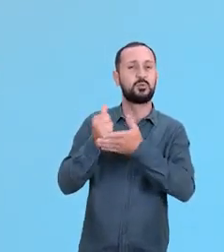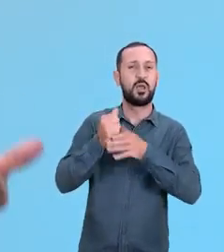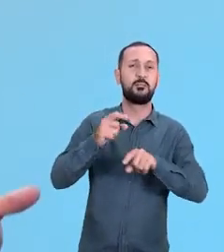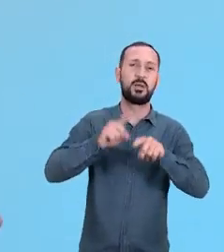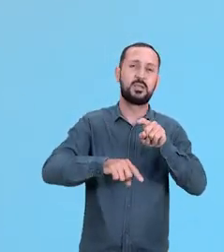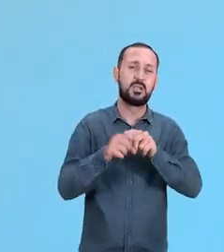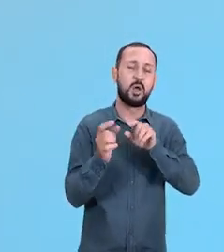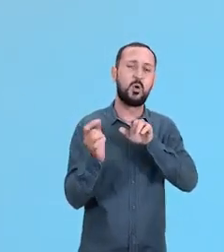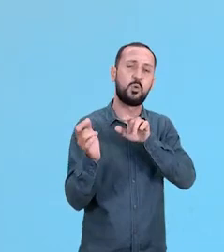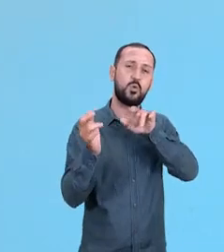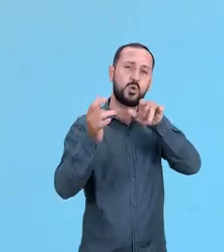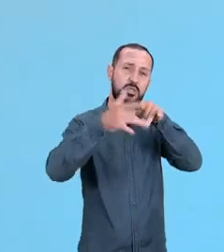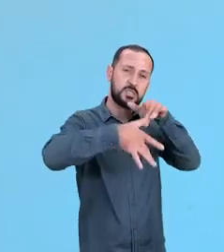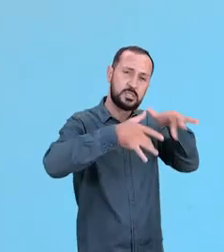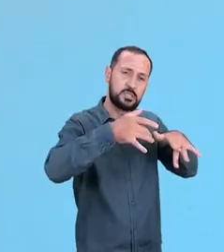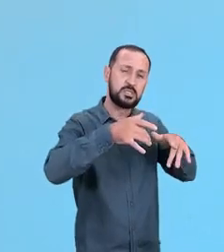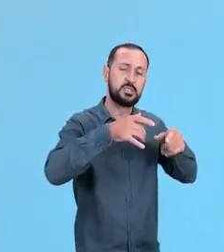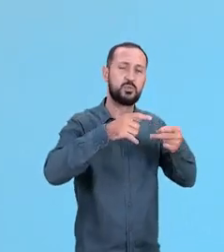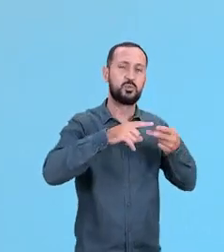resíduos, lixos,